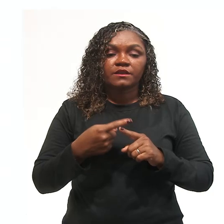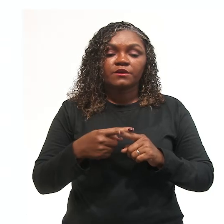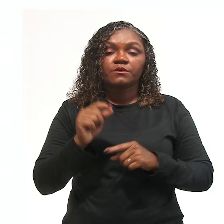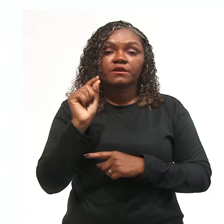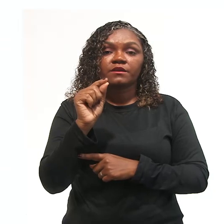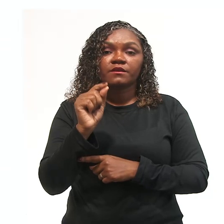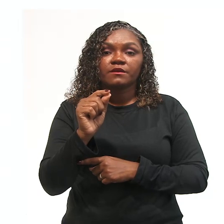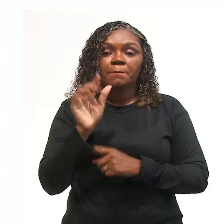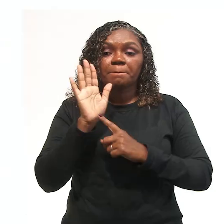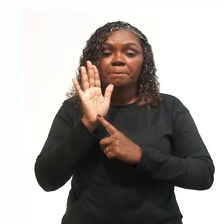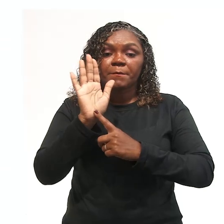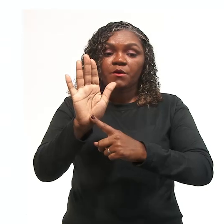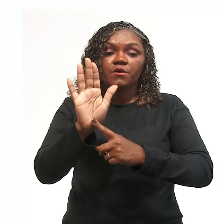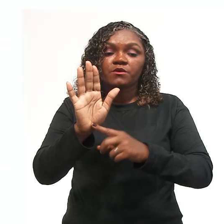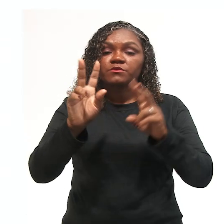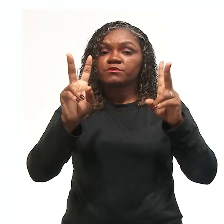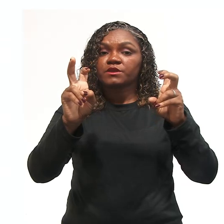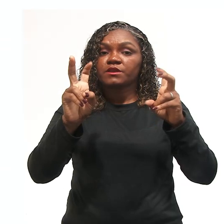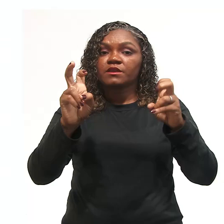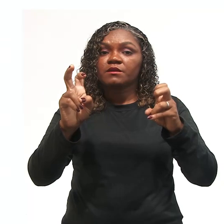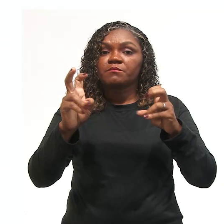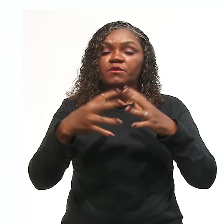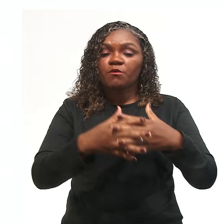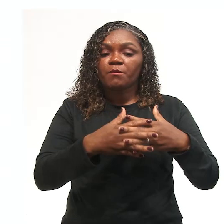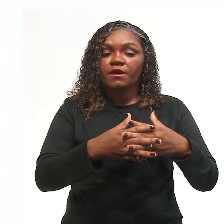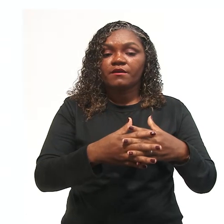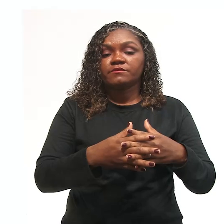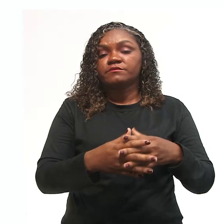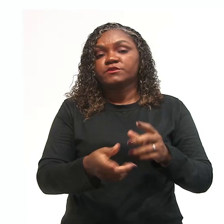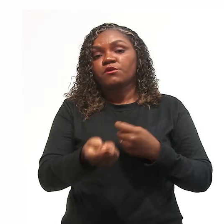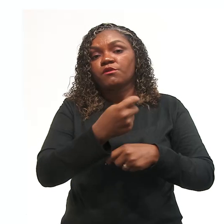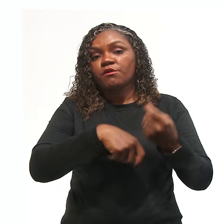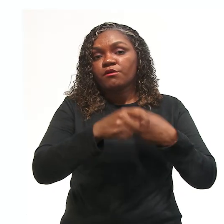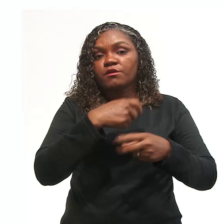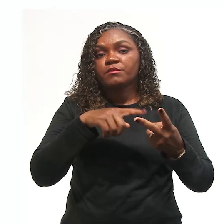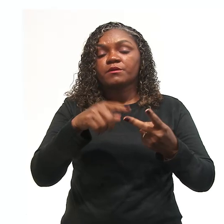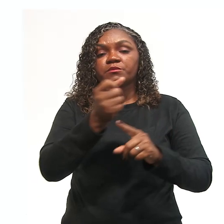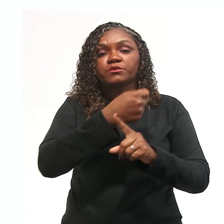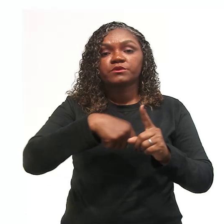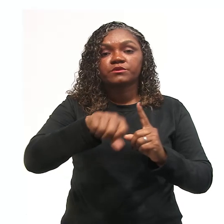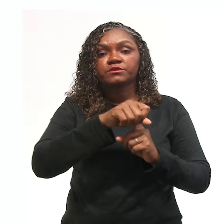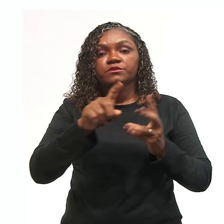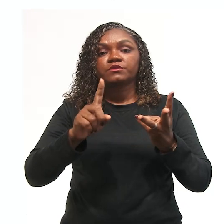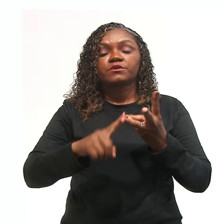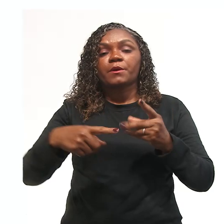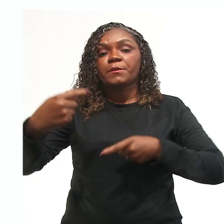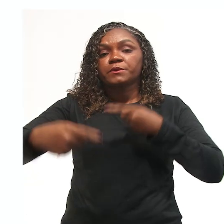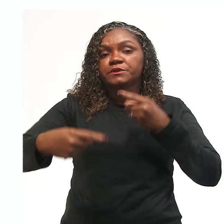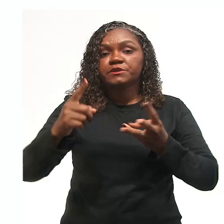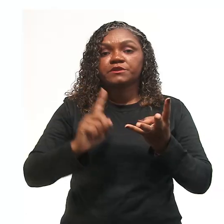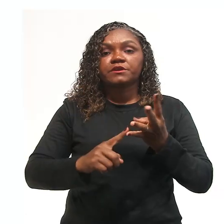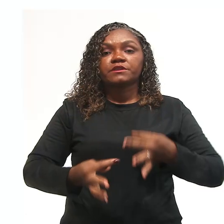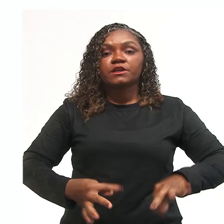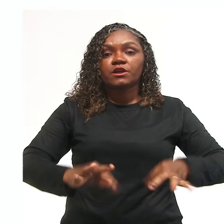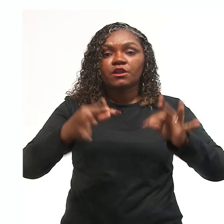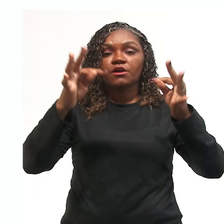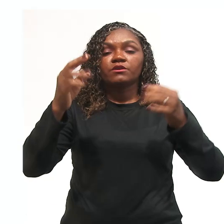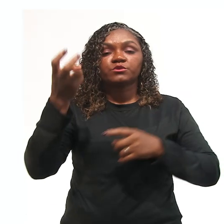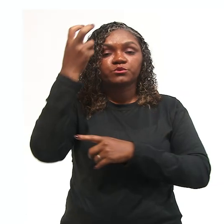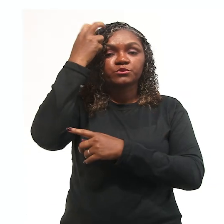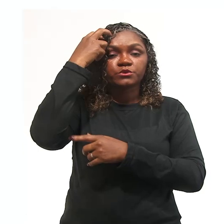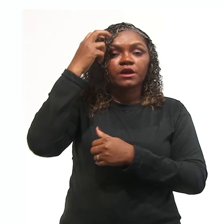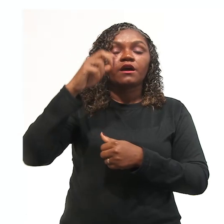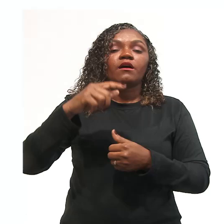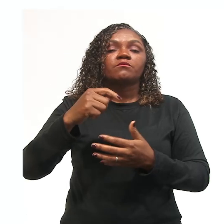complexas relações econômicas, políticas, sociais, tecnológicas, culturais e